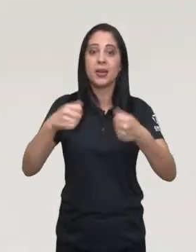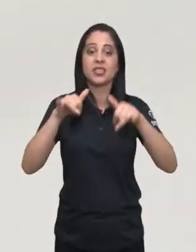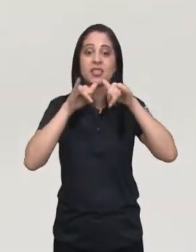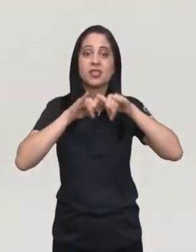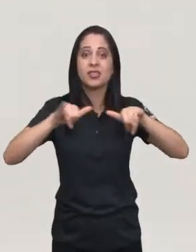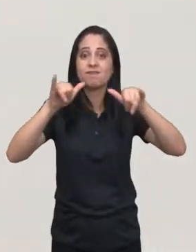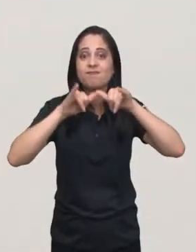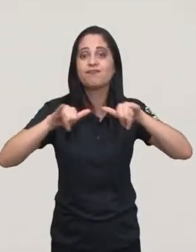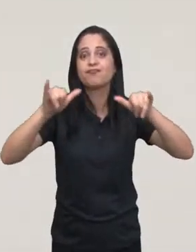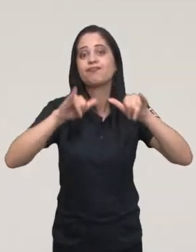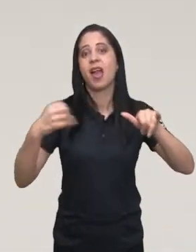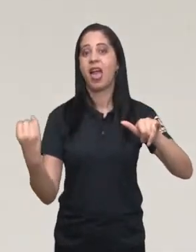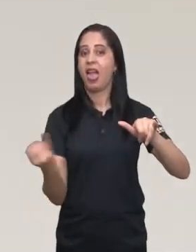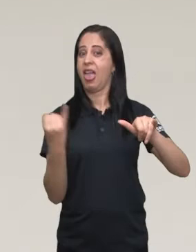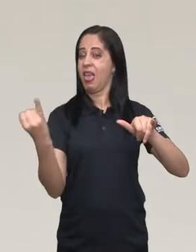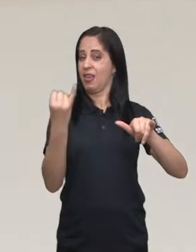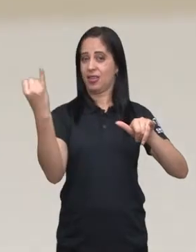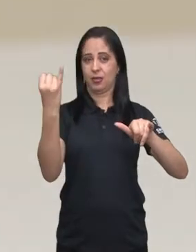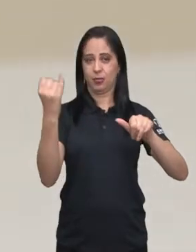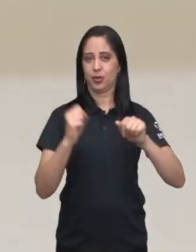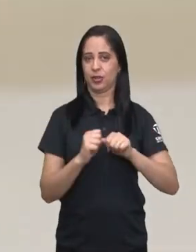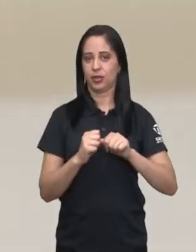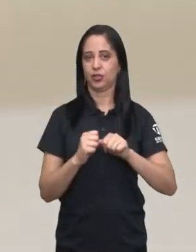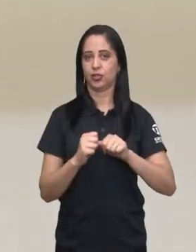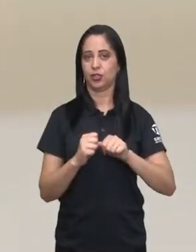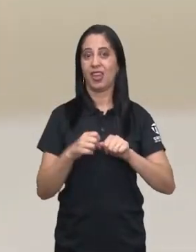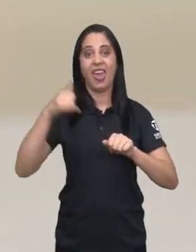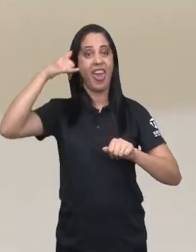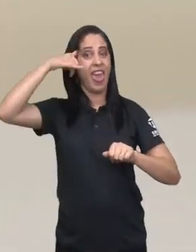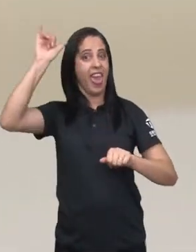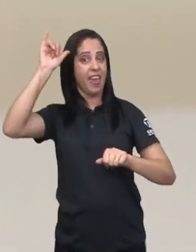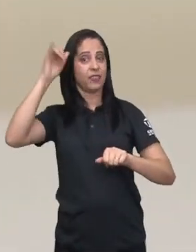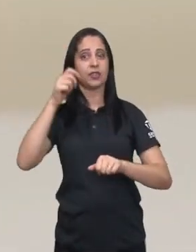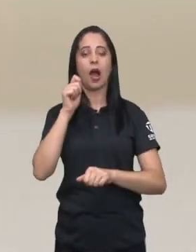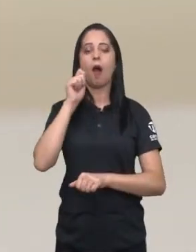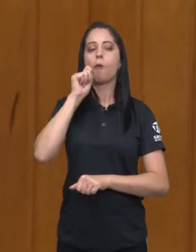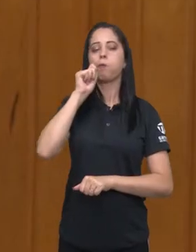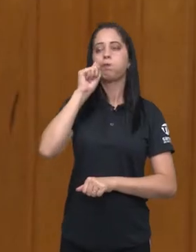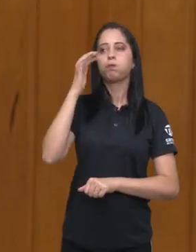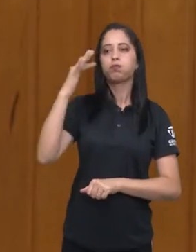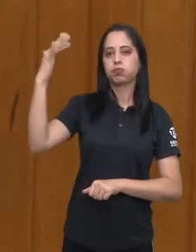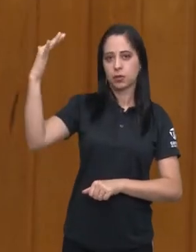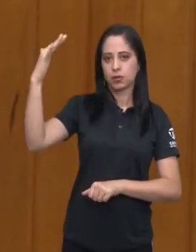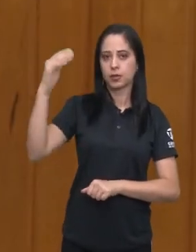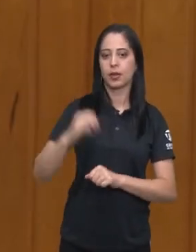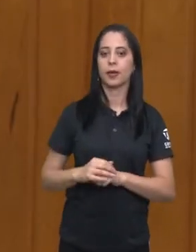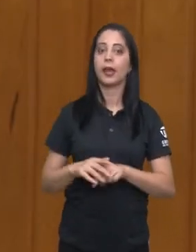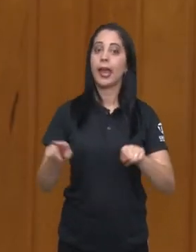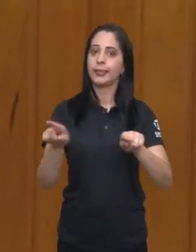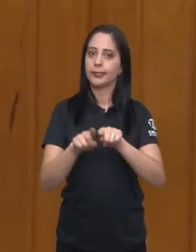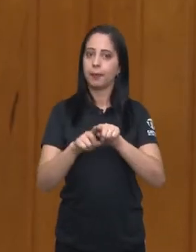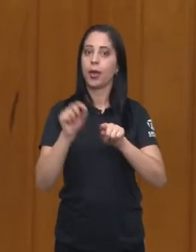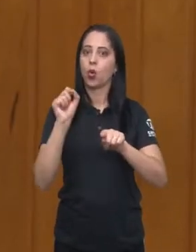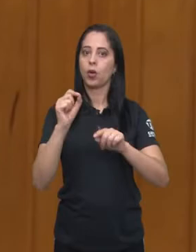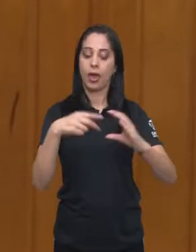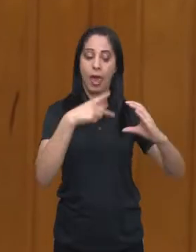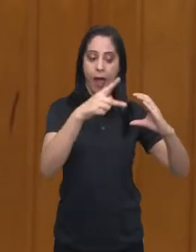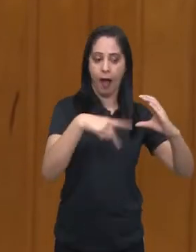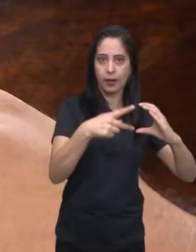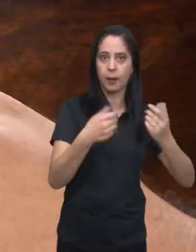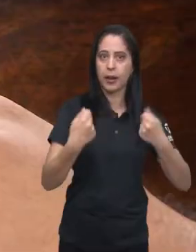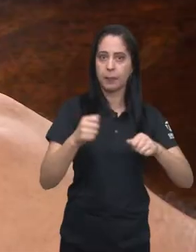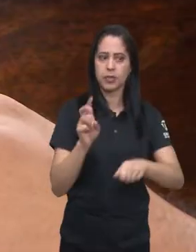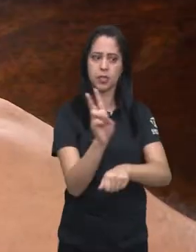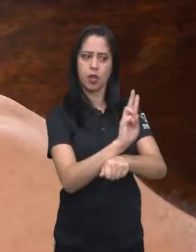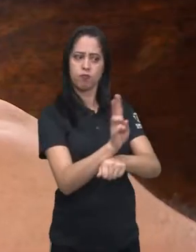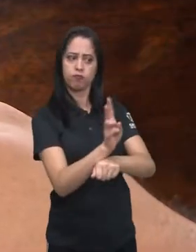campanhas educativas são importantes para evitar a disseminação do uso do cigarro eletrônico o parlamentar também aposta no papel